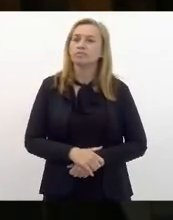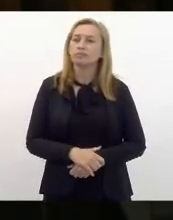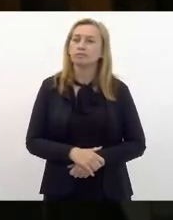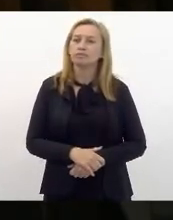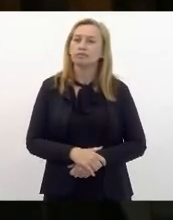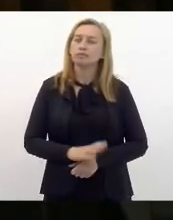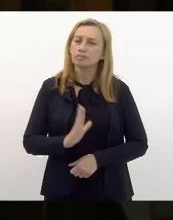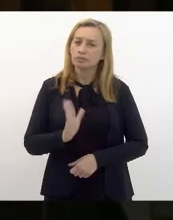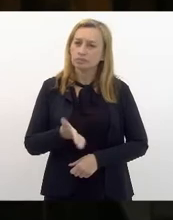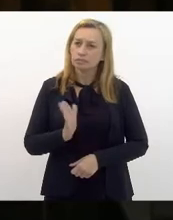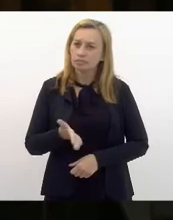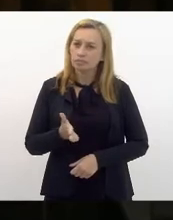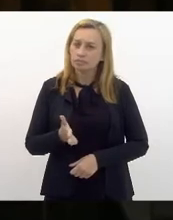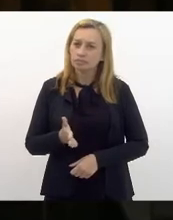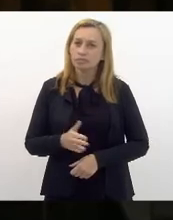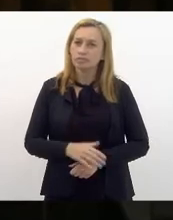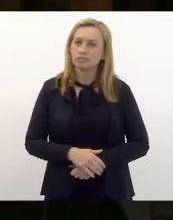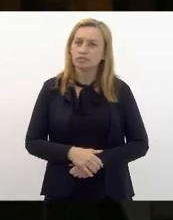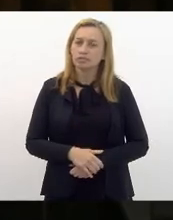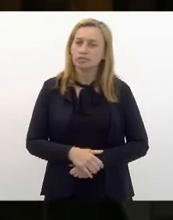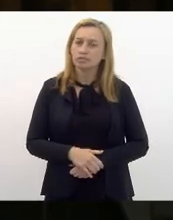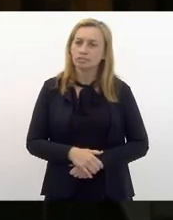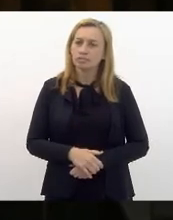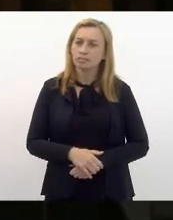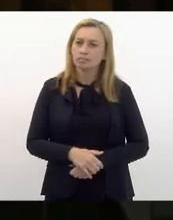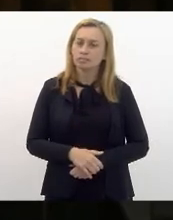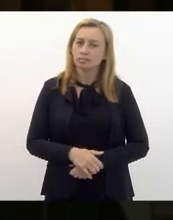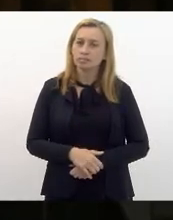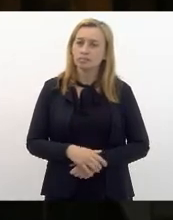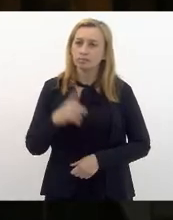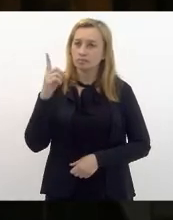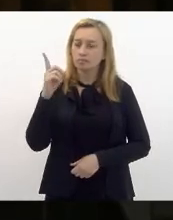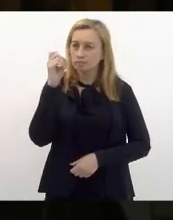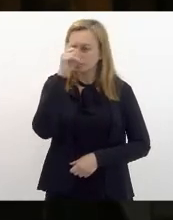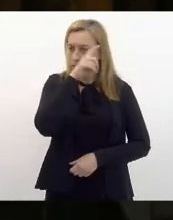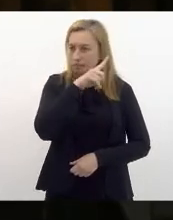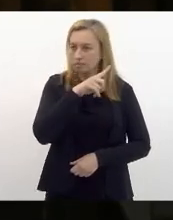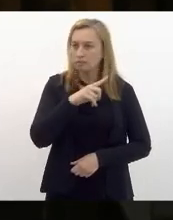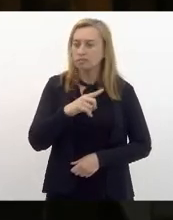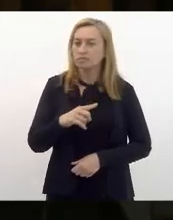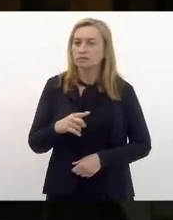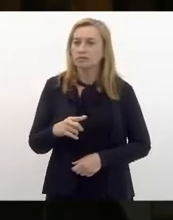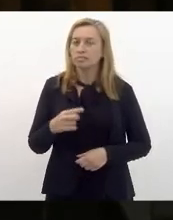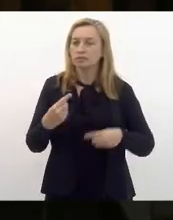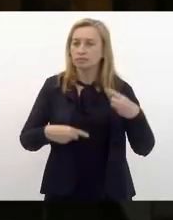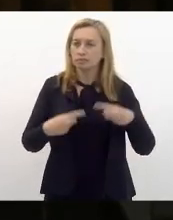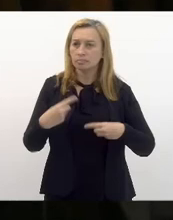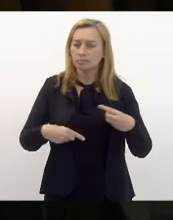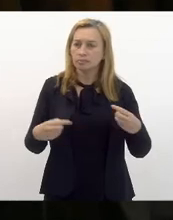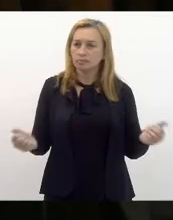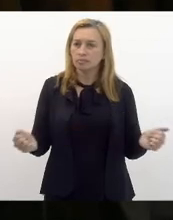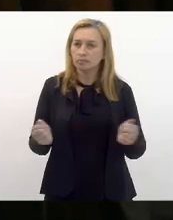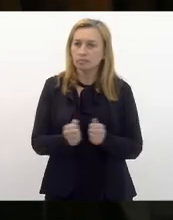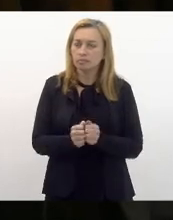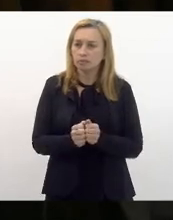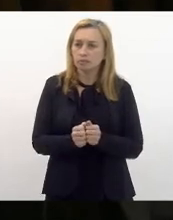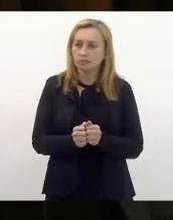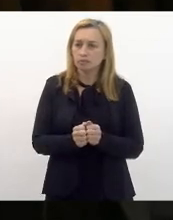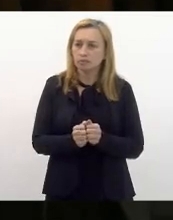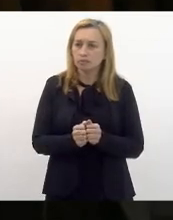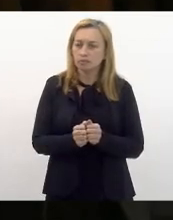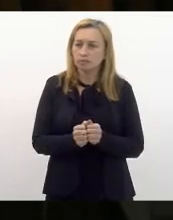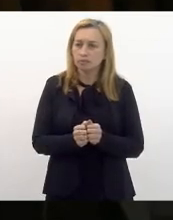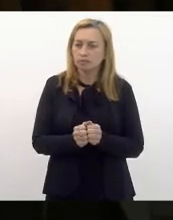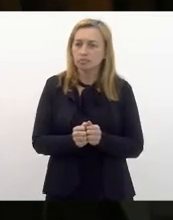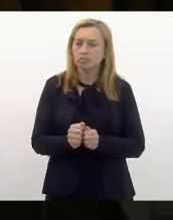o que já foram severos adversários políticos juntos no mesmo barco